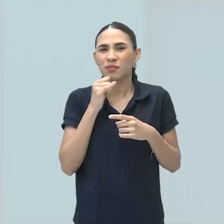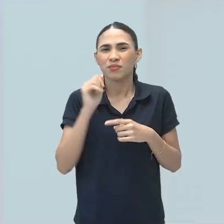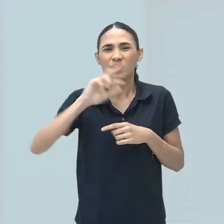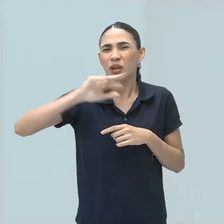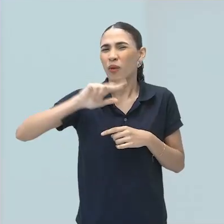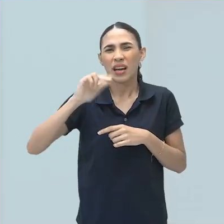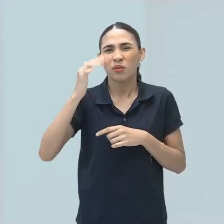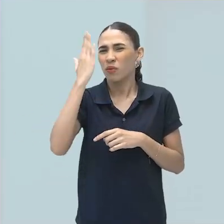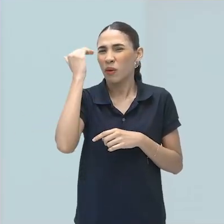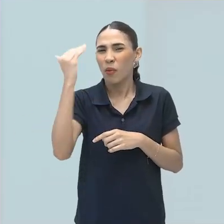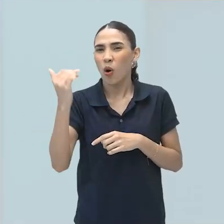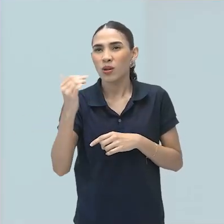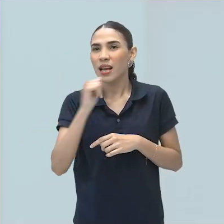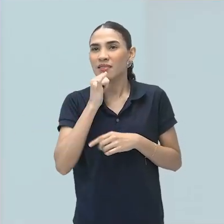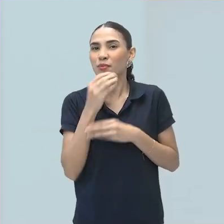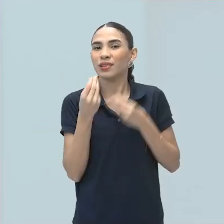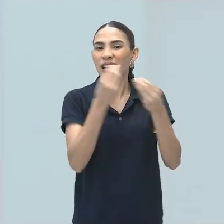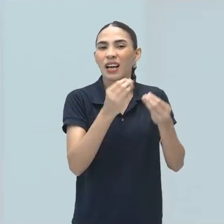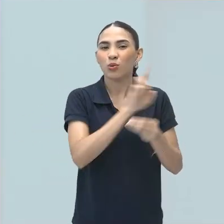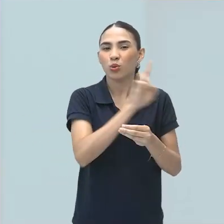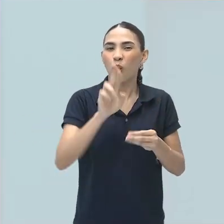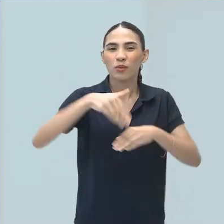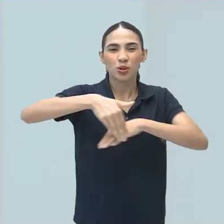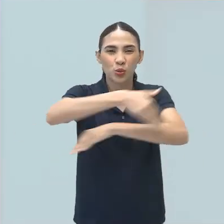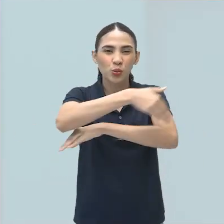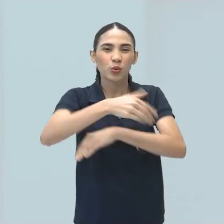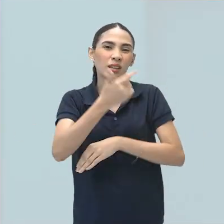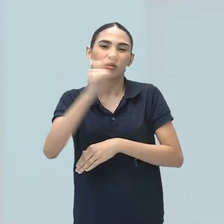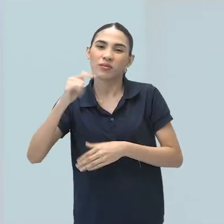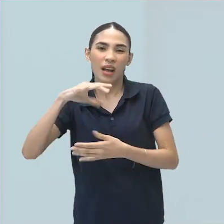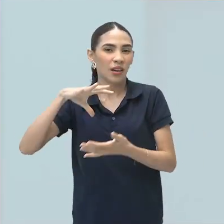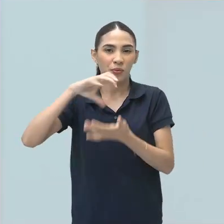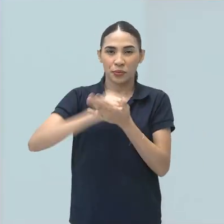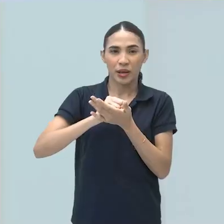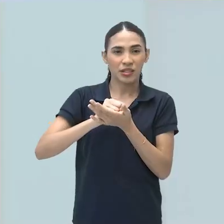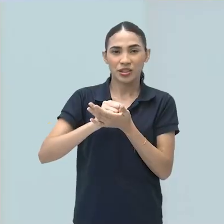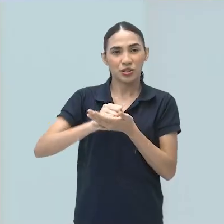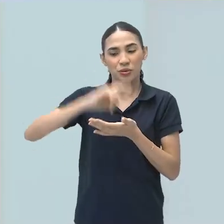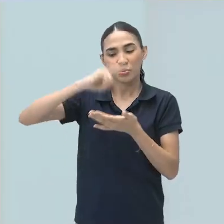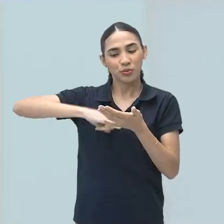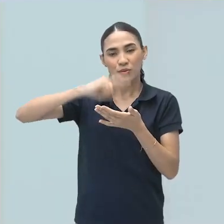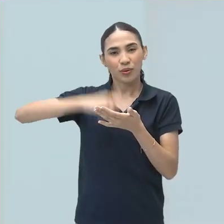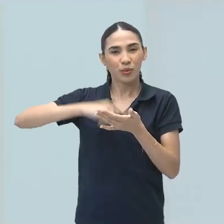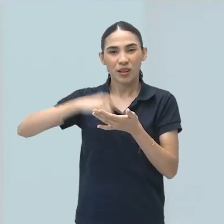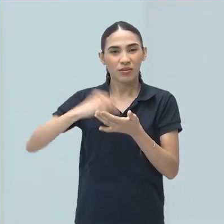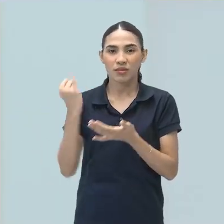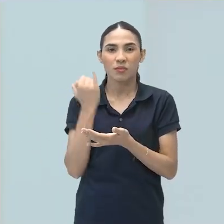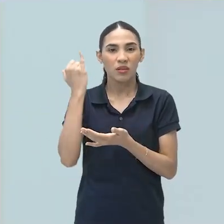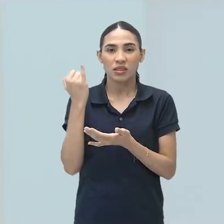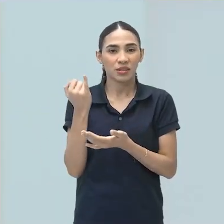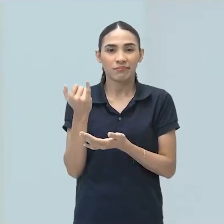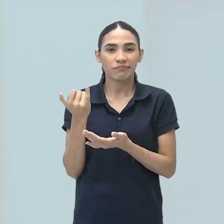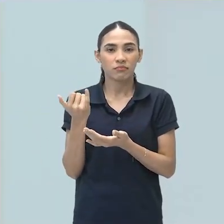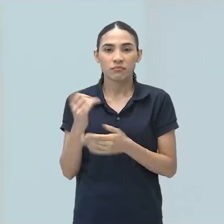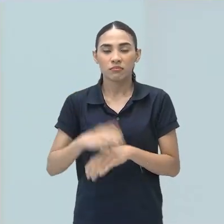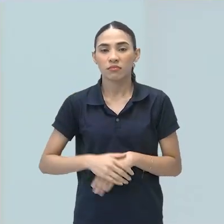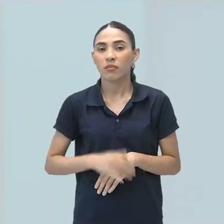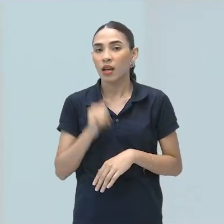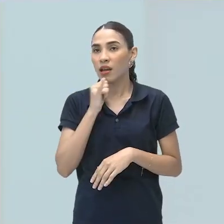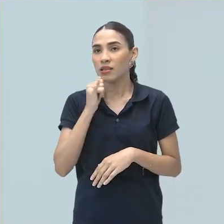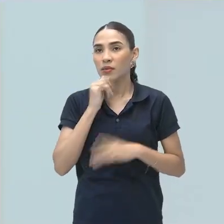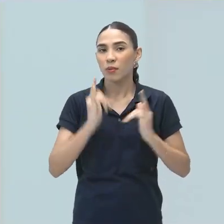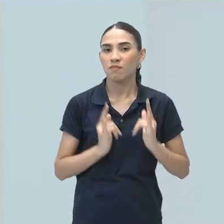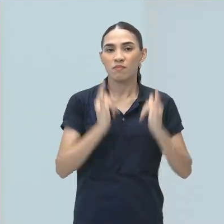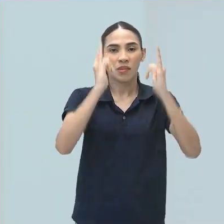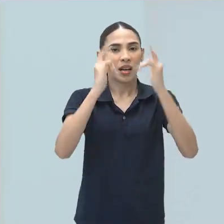não tiveram aí o seu nome registrado nas primeiras fileiras da história, vamos dizer assim, nomeando